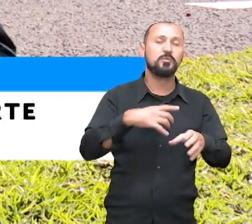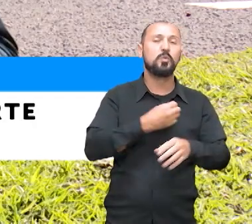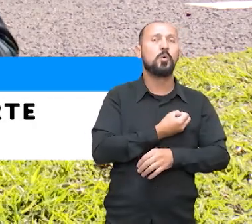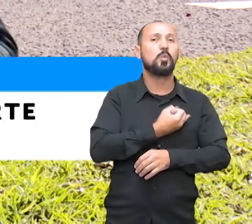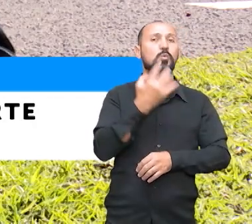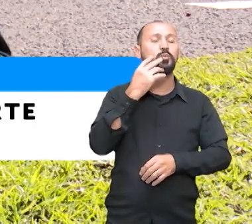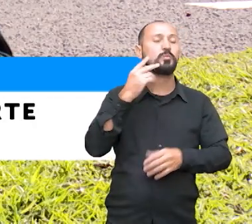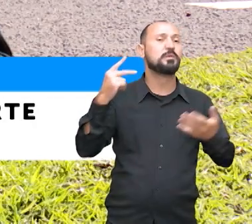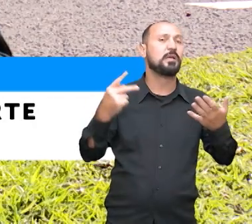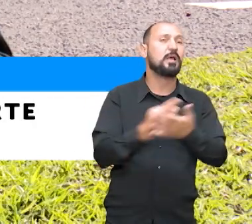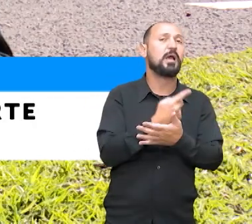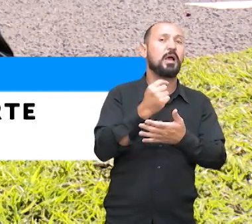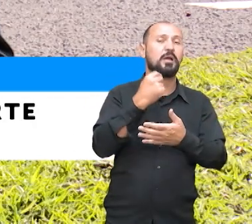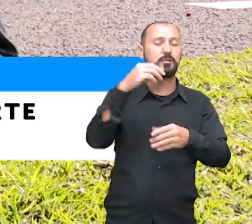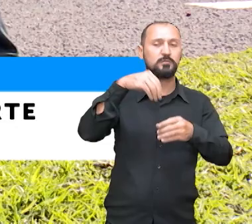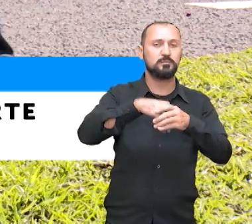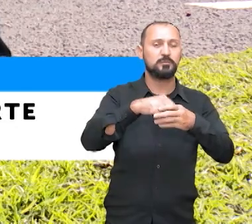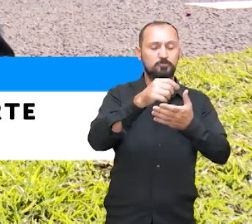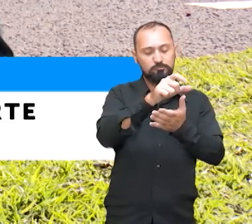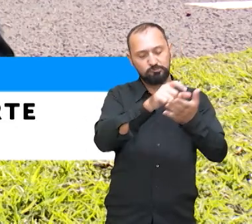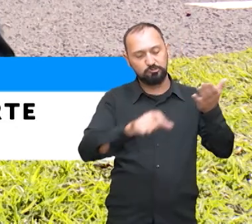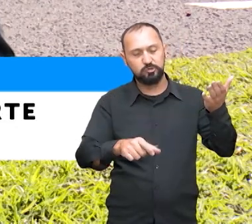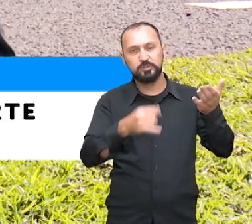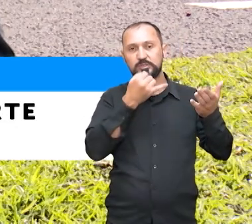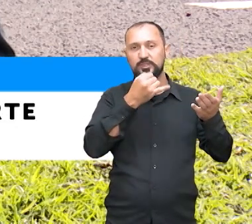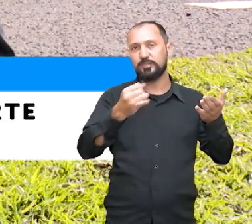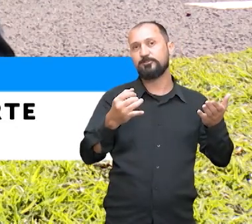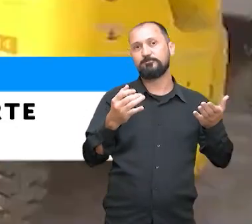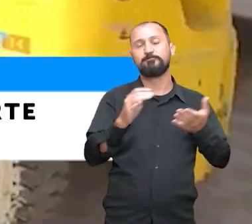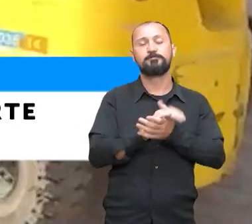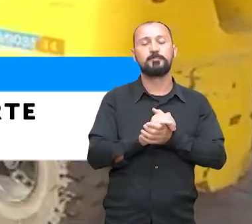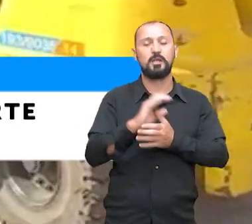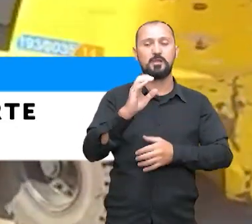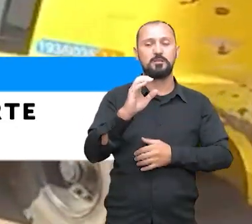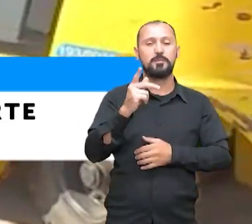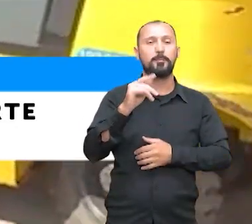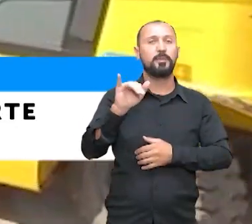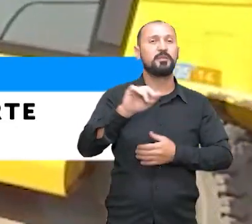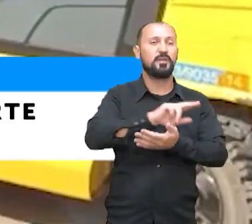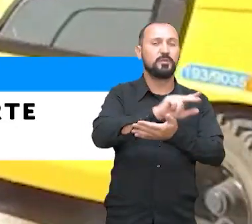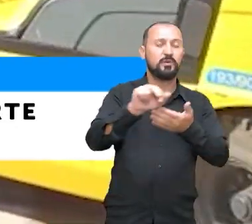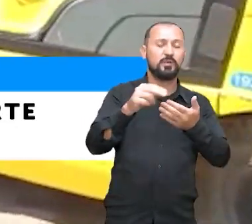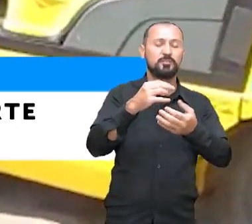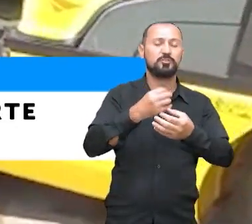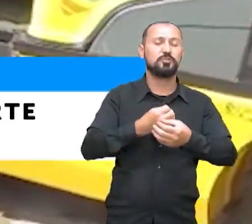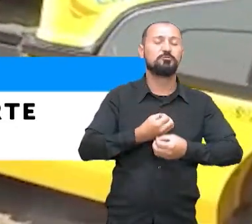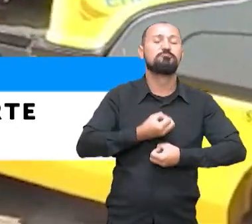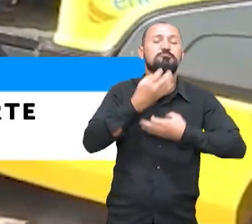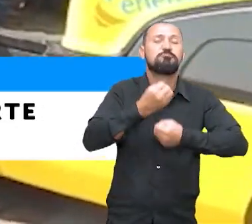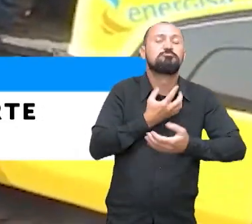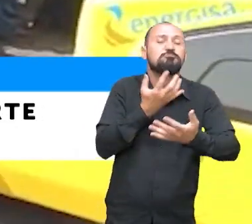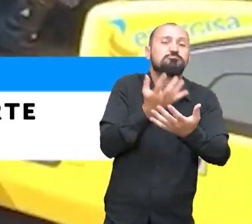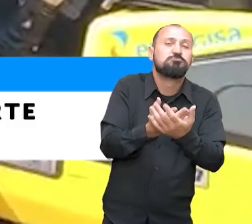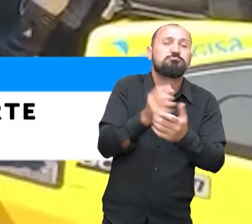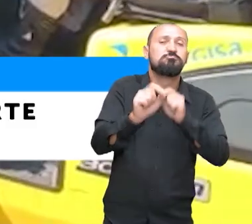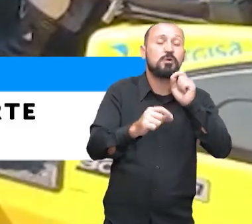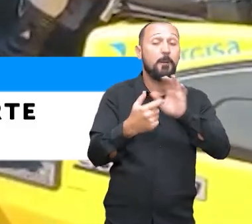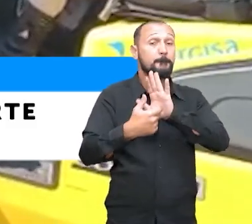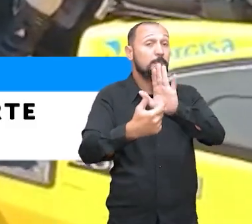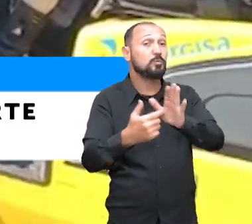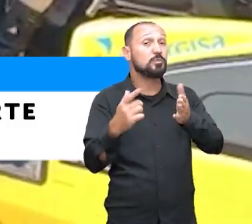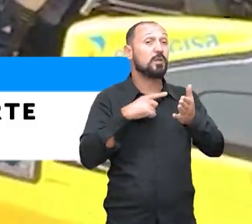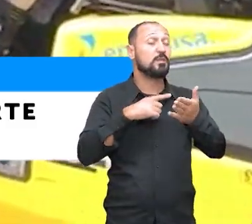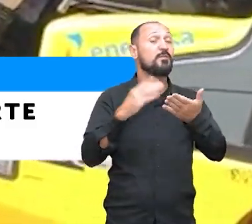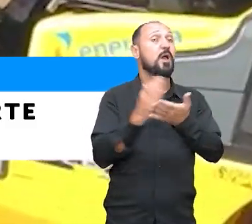causado aumento injustificável nas faturas de energia elétrica. Segundo a CPI, há diversos relatos de consumidores